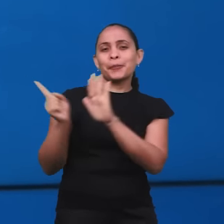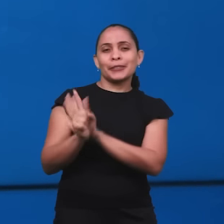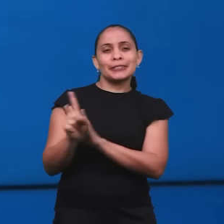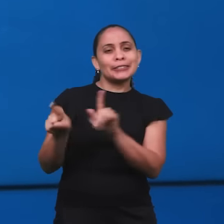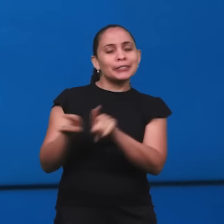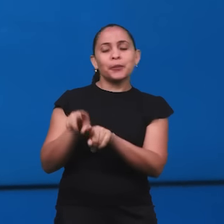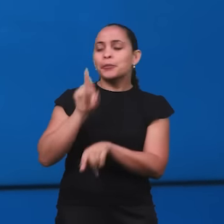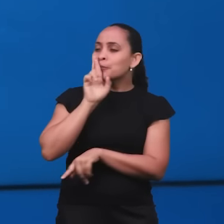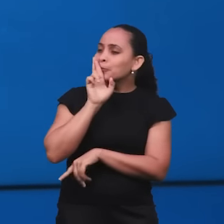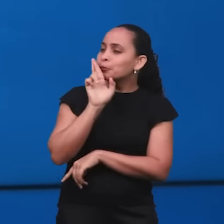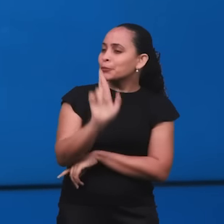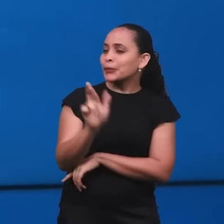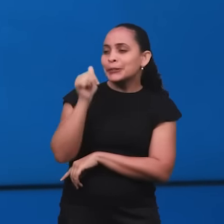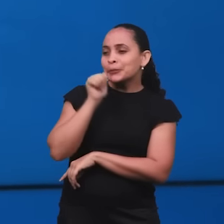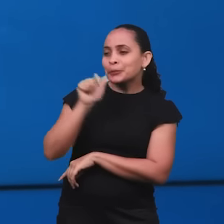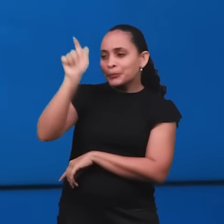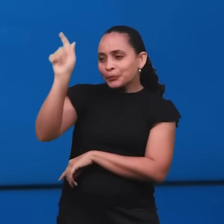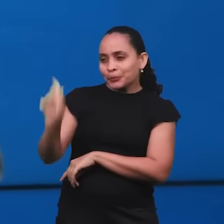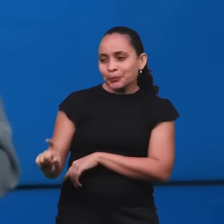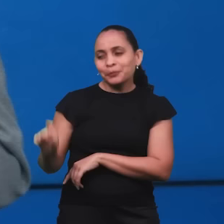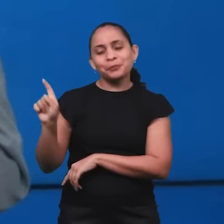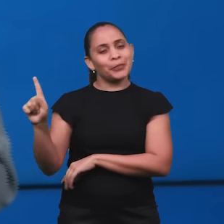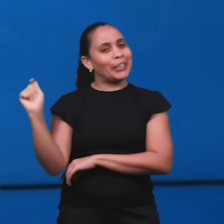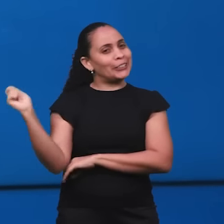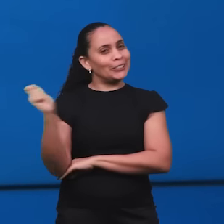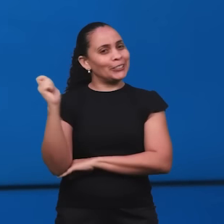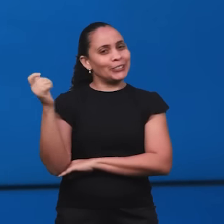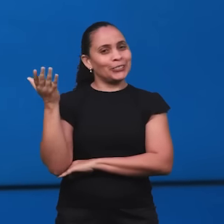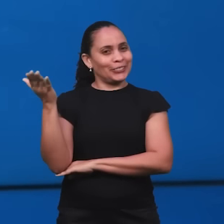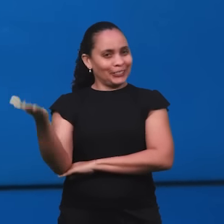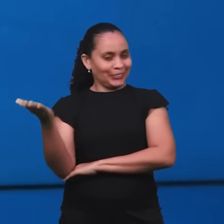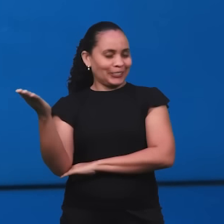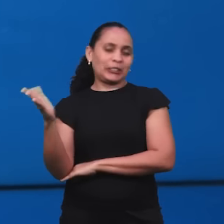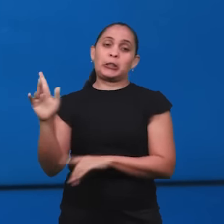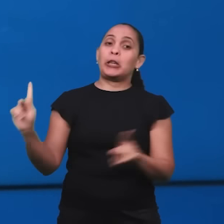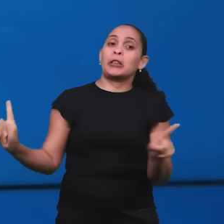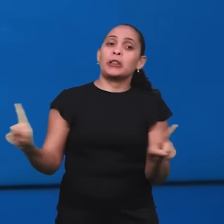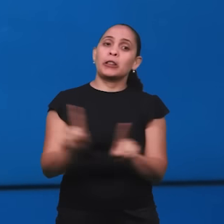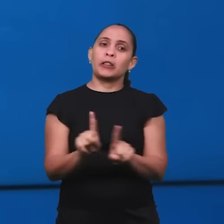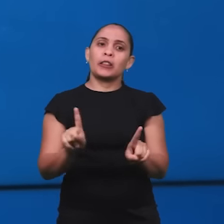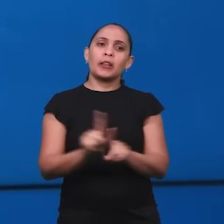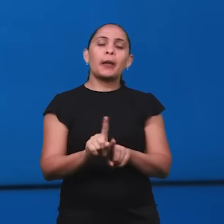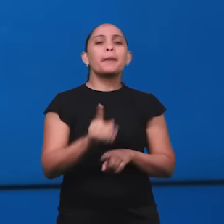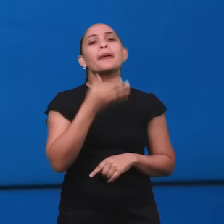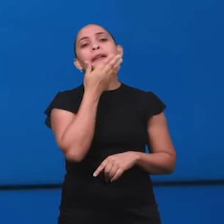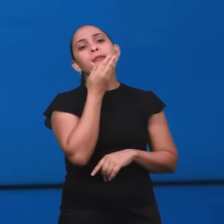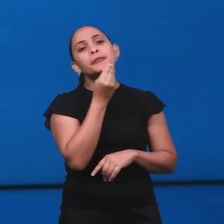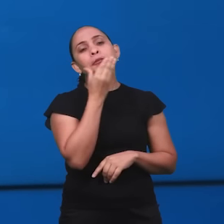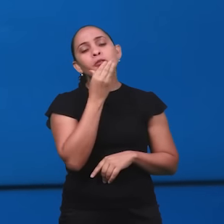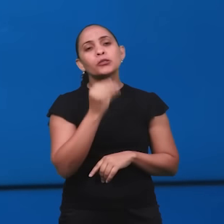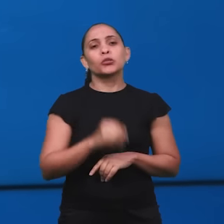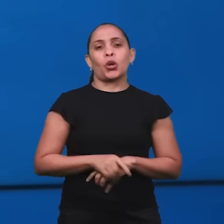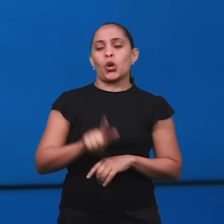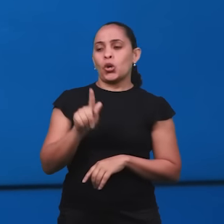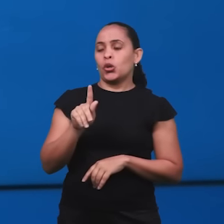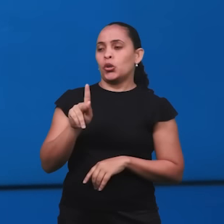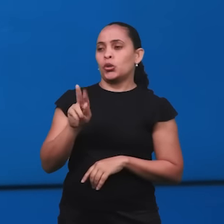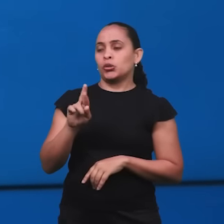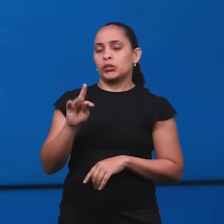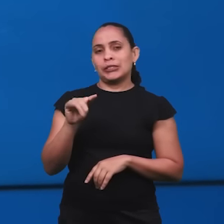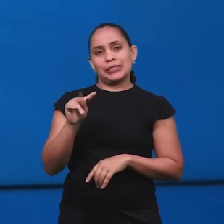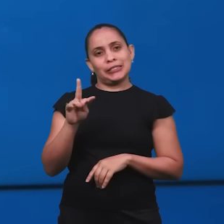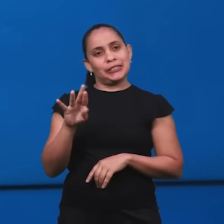a resposta dada pela nossa irmã lá de Bernardo Irigoyen, a nossa irmã Maribel e também o nosso irmão Gustavo, o Gustavo